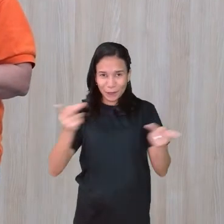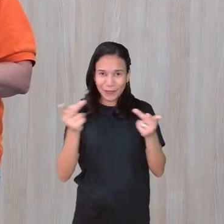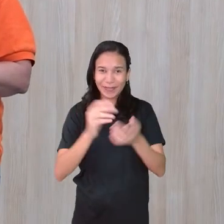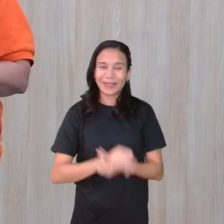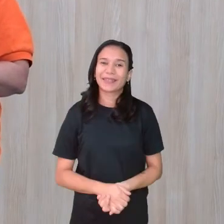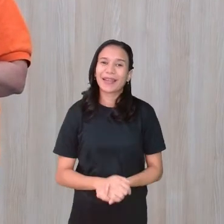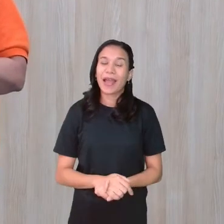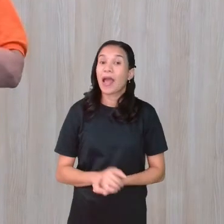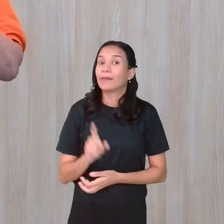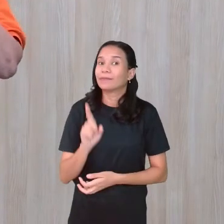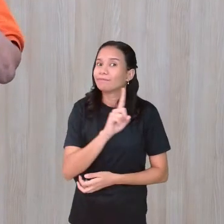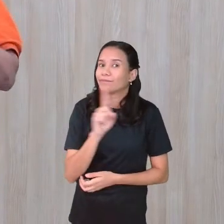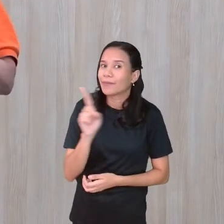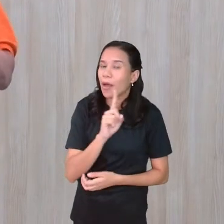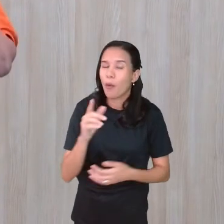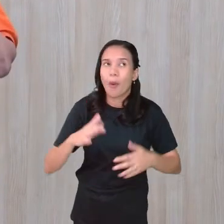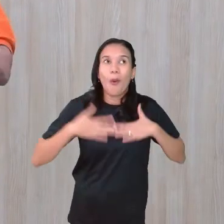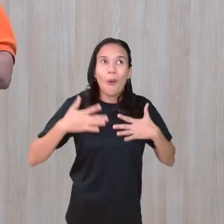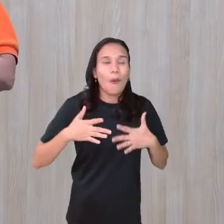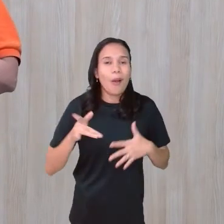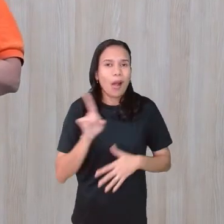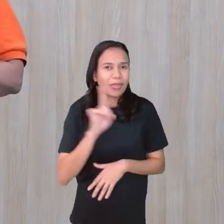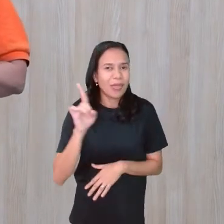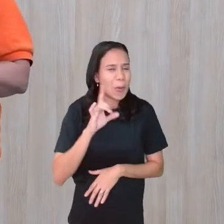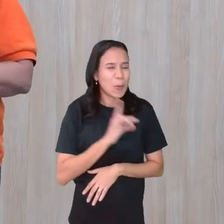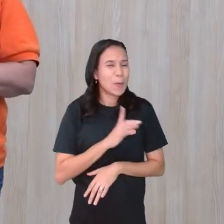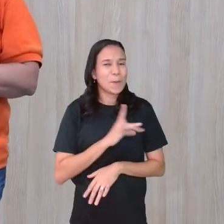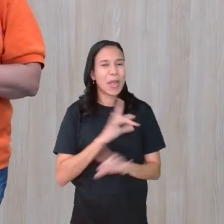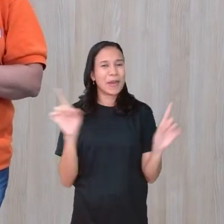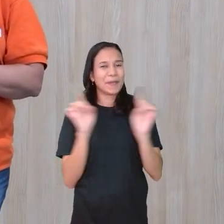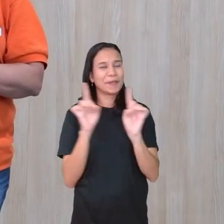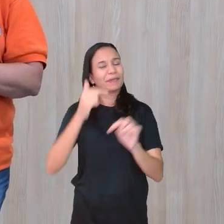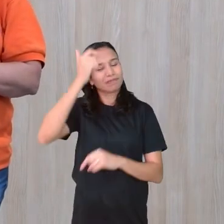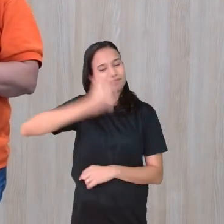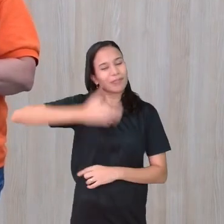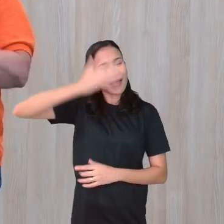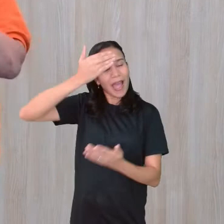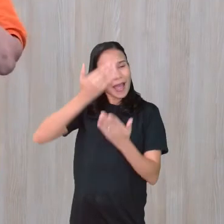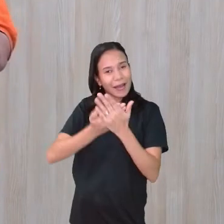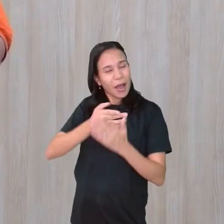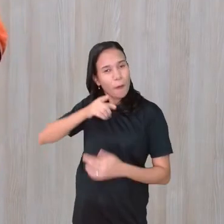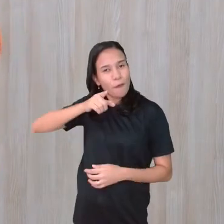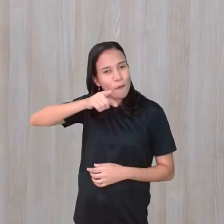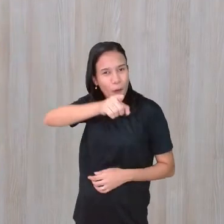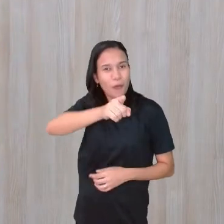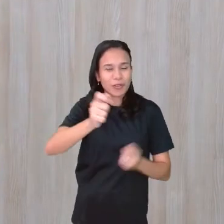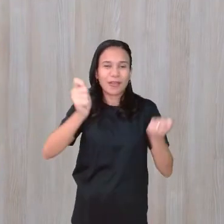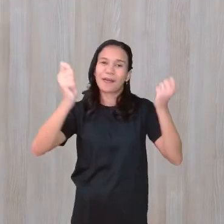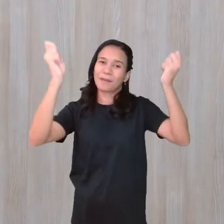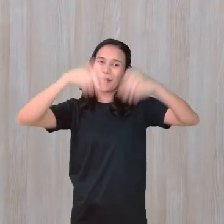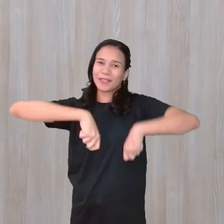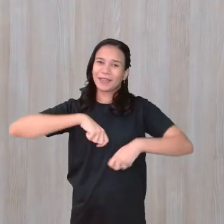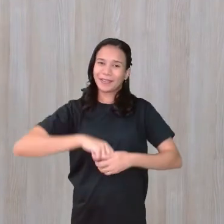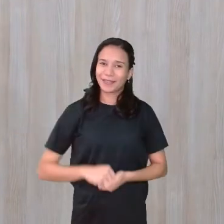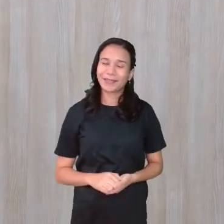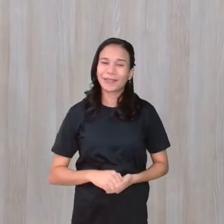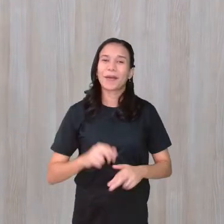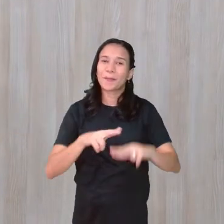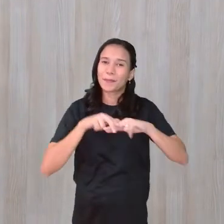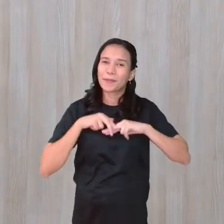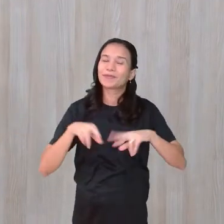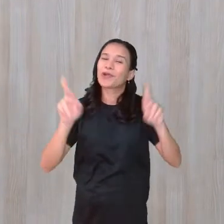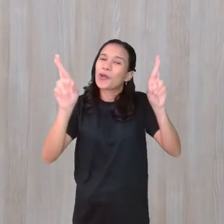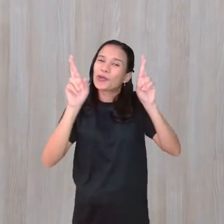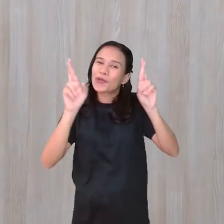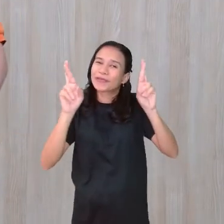vocês. Não se assustem com o conteúdo. Eu acredito no potencial que há em vocês. Então,